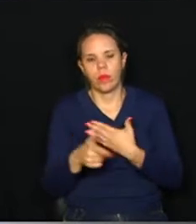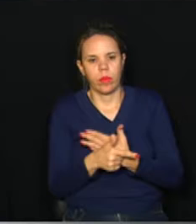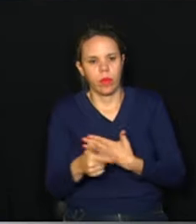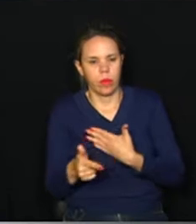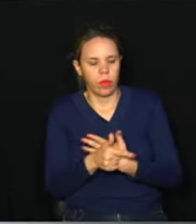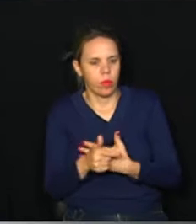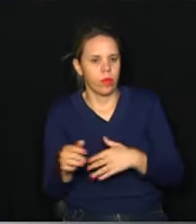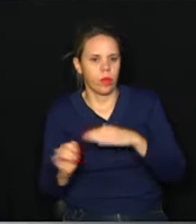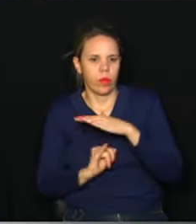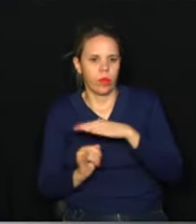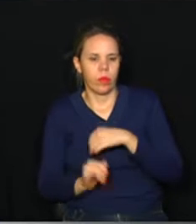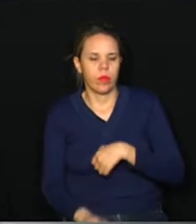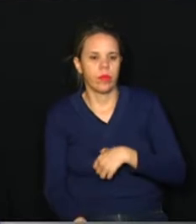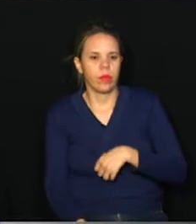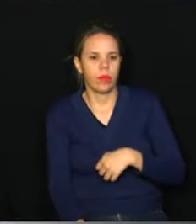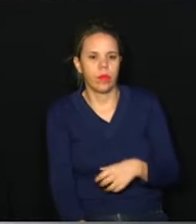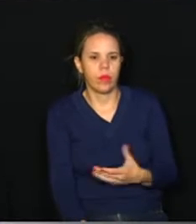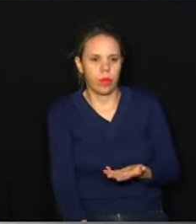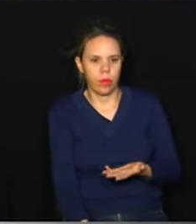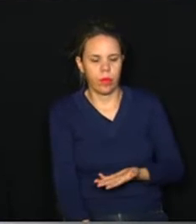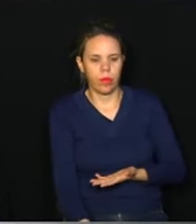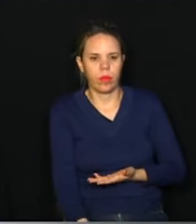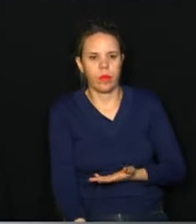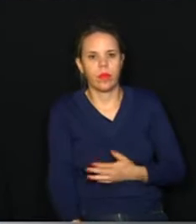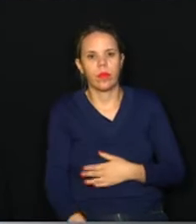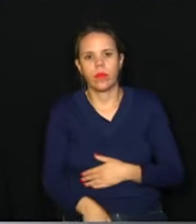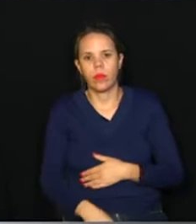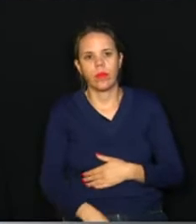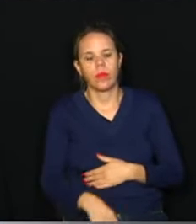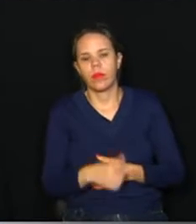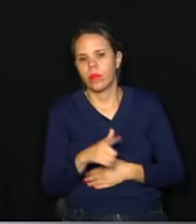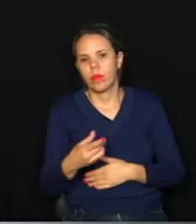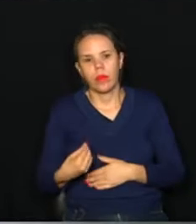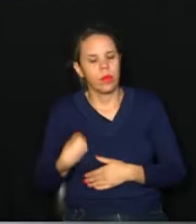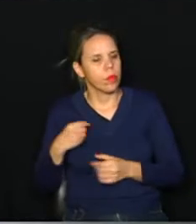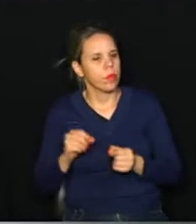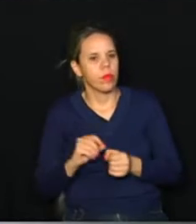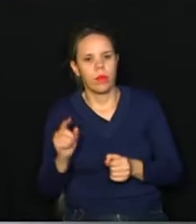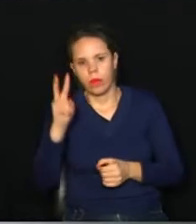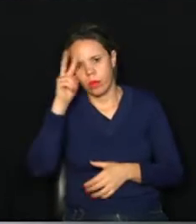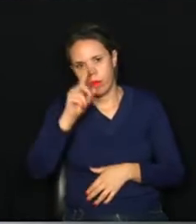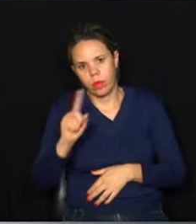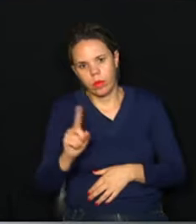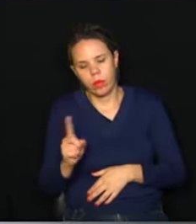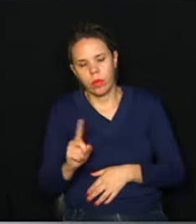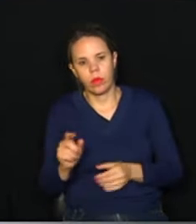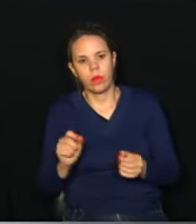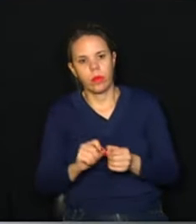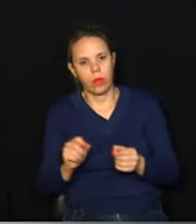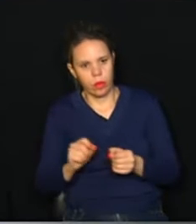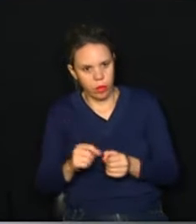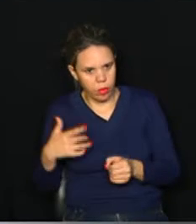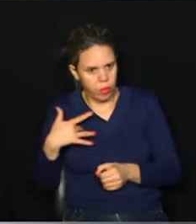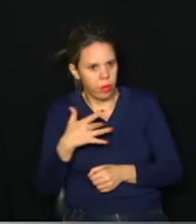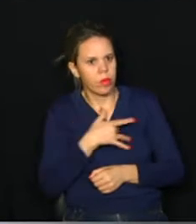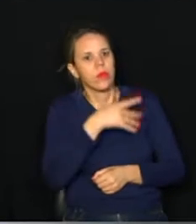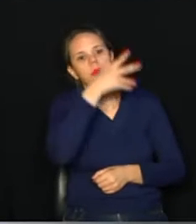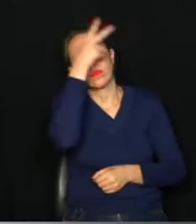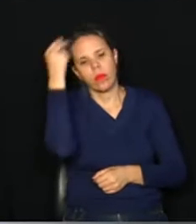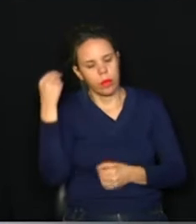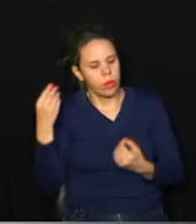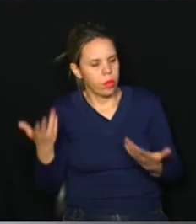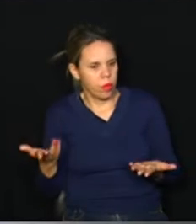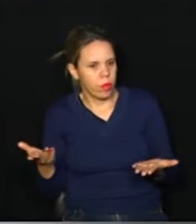dessas instituições. Essas instituições não estão aqui para fazer história, estão aqui para fazer saúde pública, que